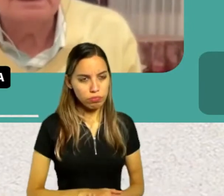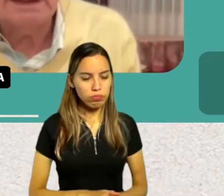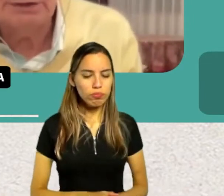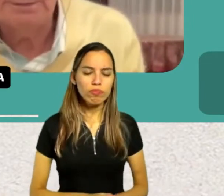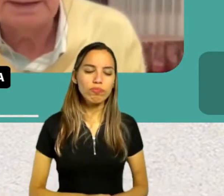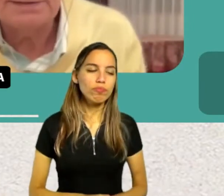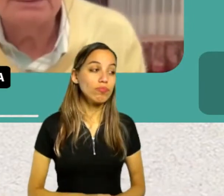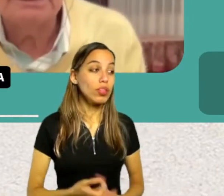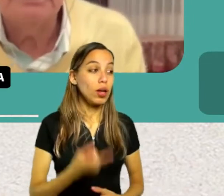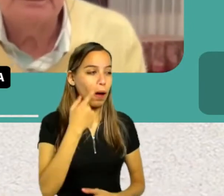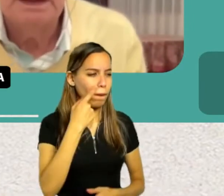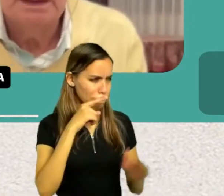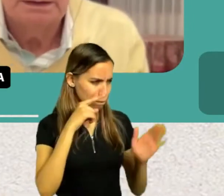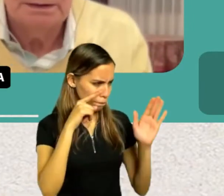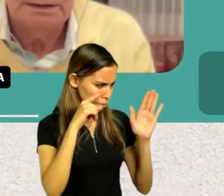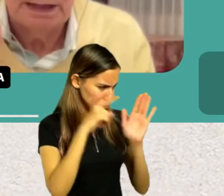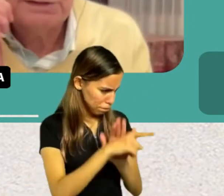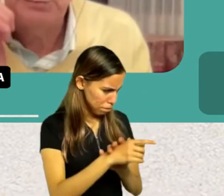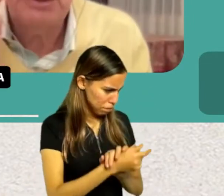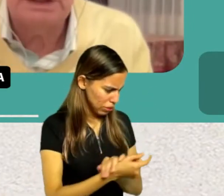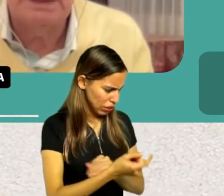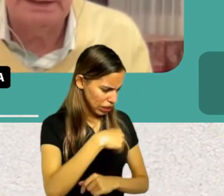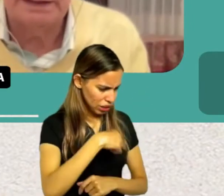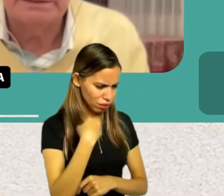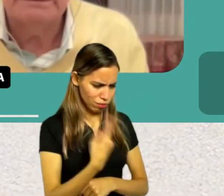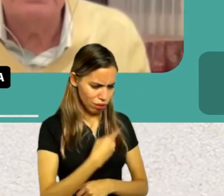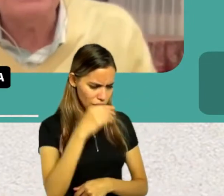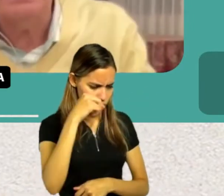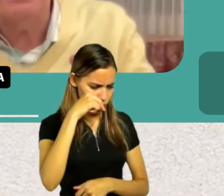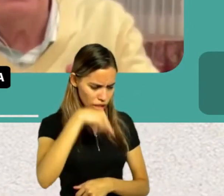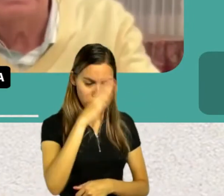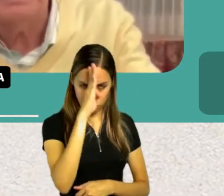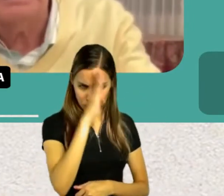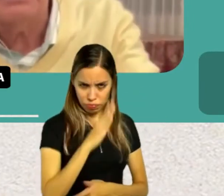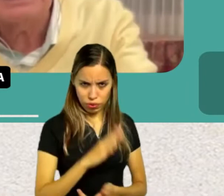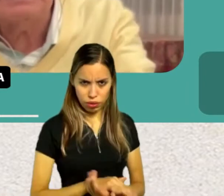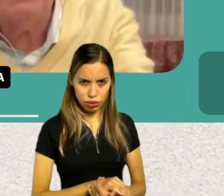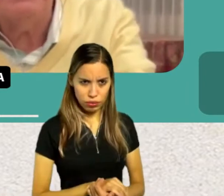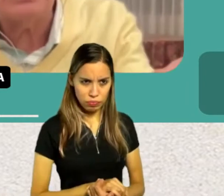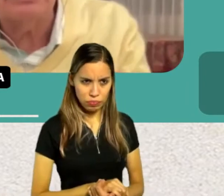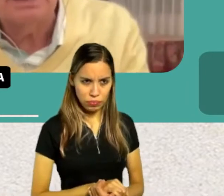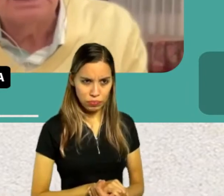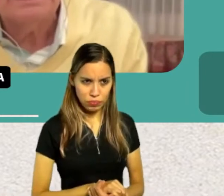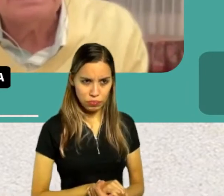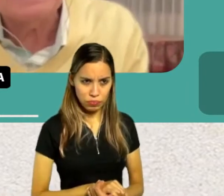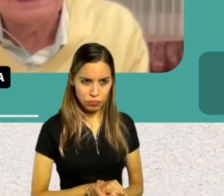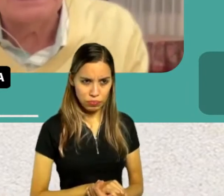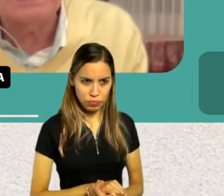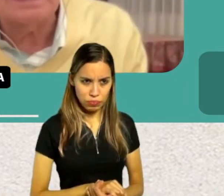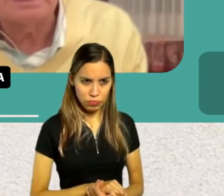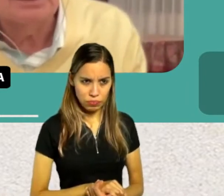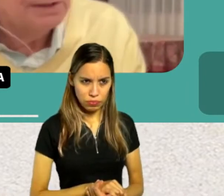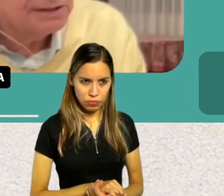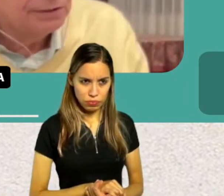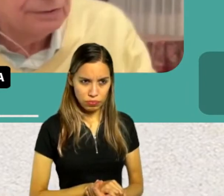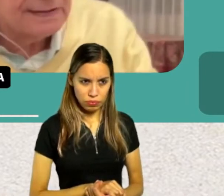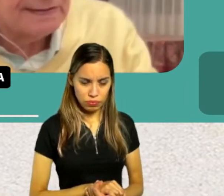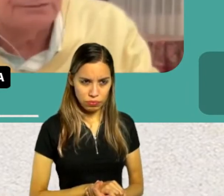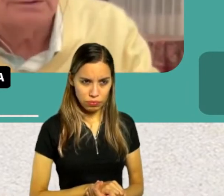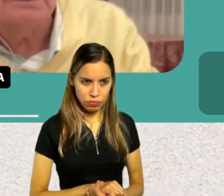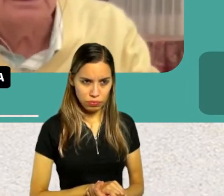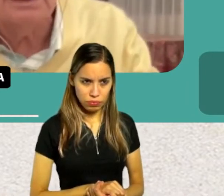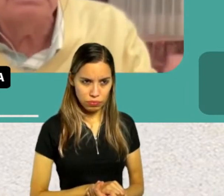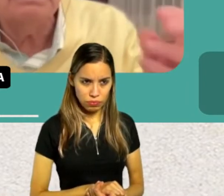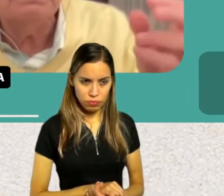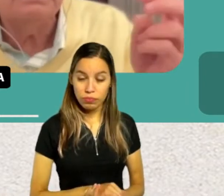Nós, aqui no Brasil, agimos de que maneira? Se você tivesse certeza que uma